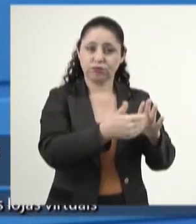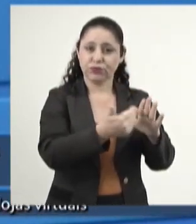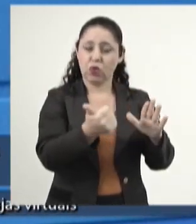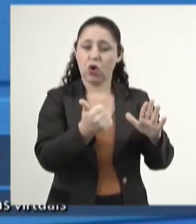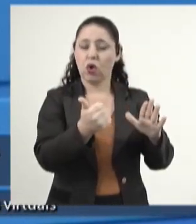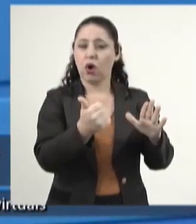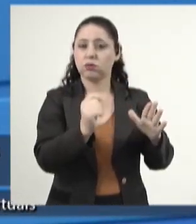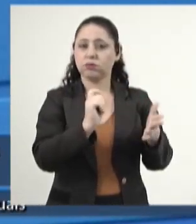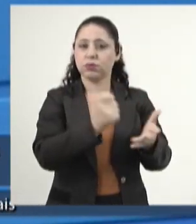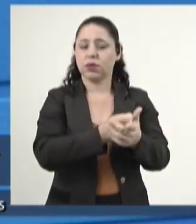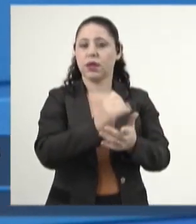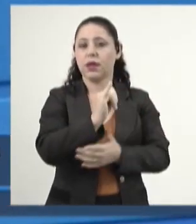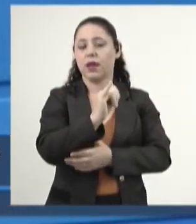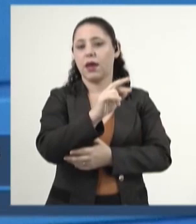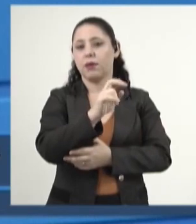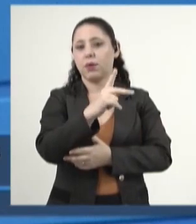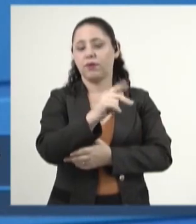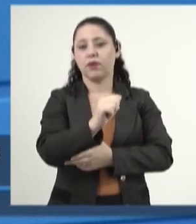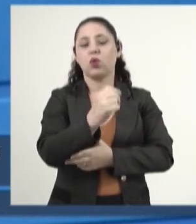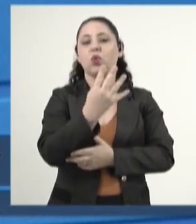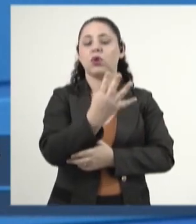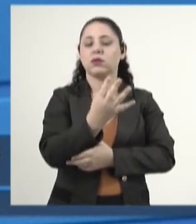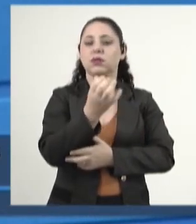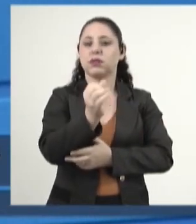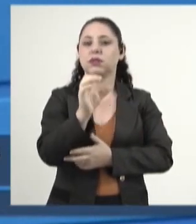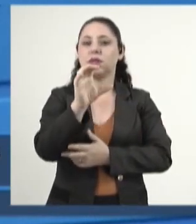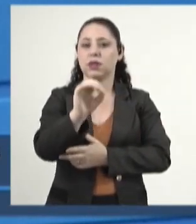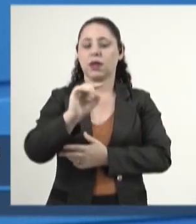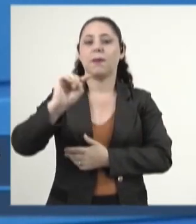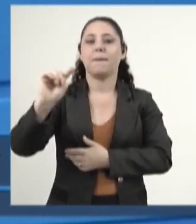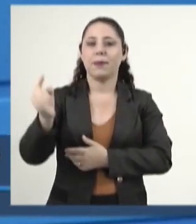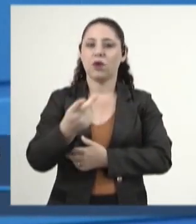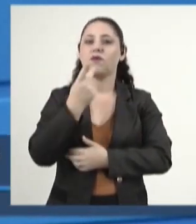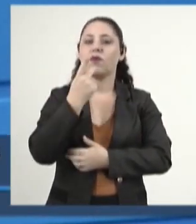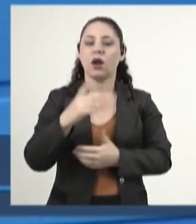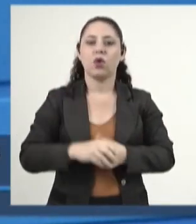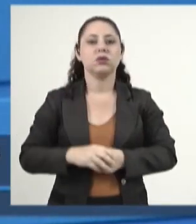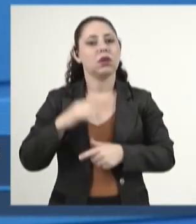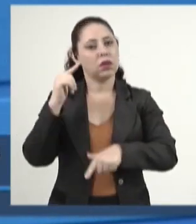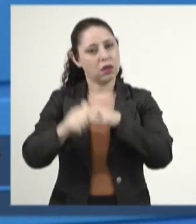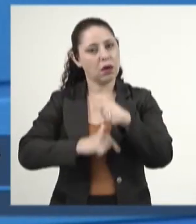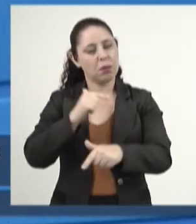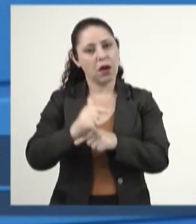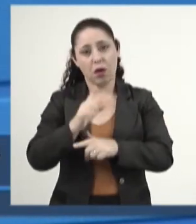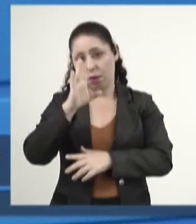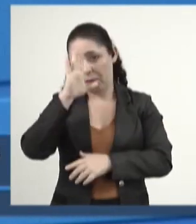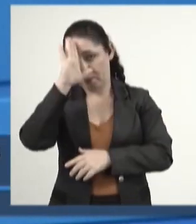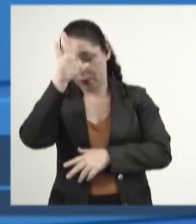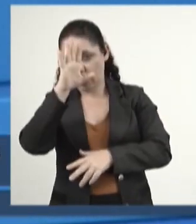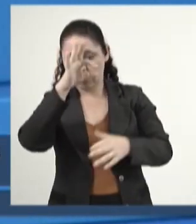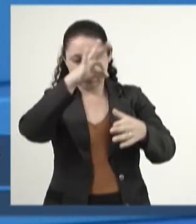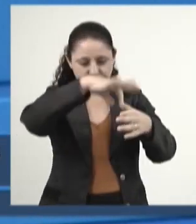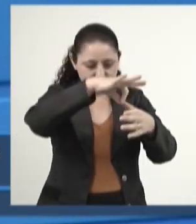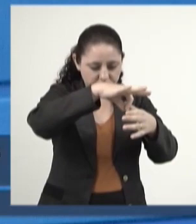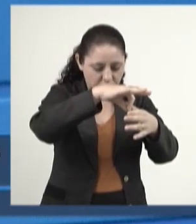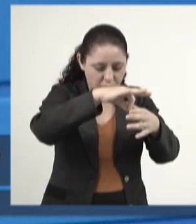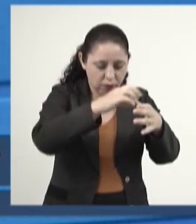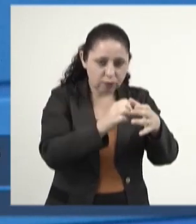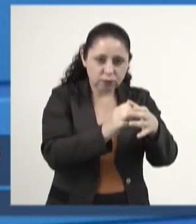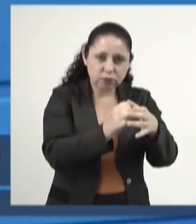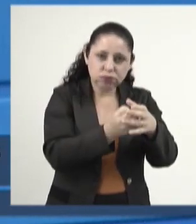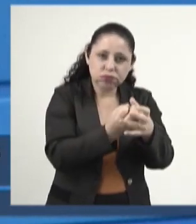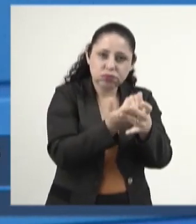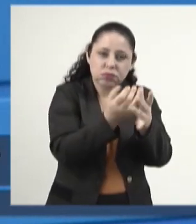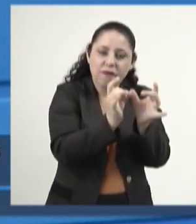Foram 460 mil pessoas que declararam possuir uma ocupação principal à produção da agropecuária